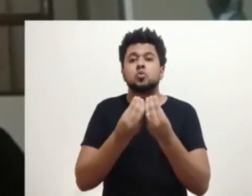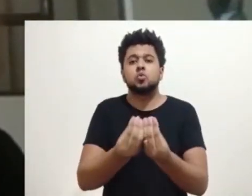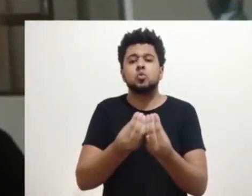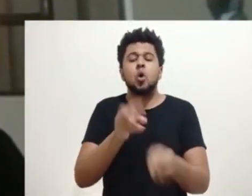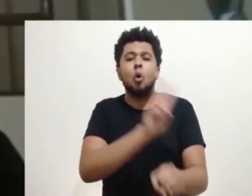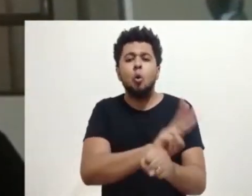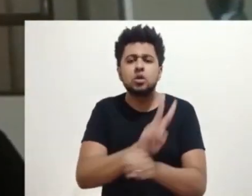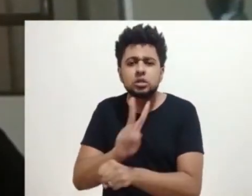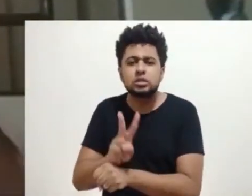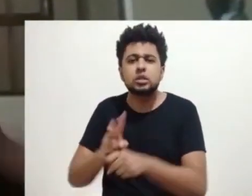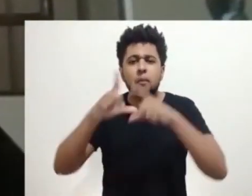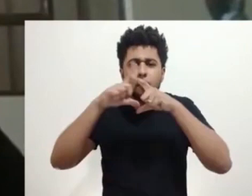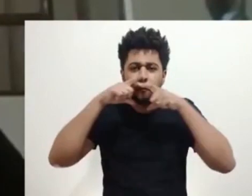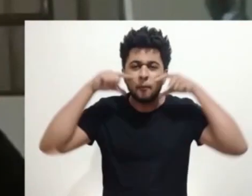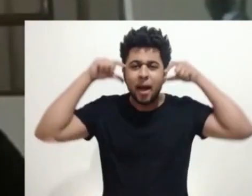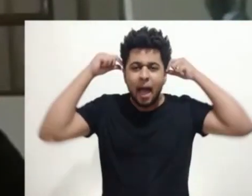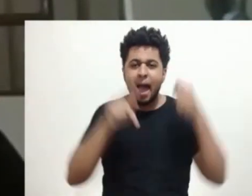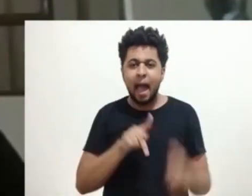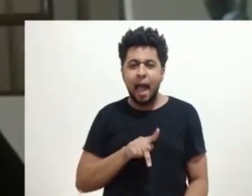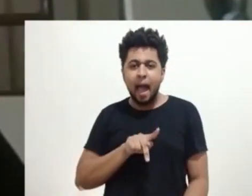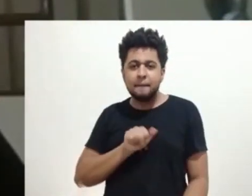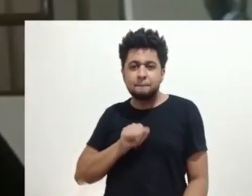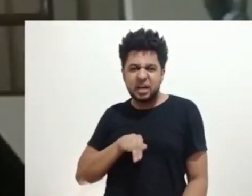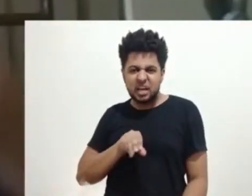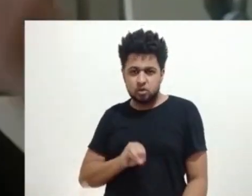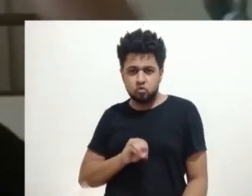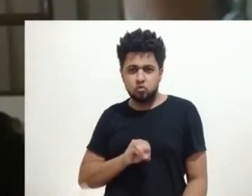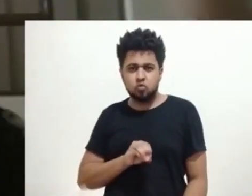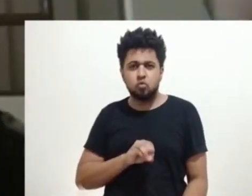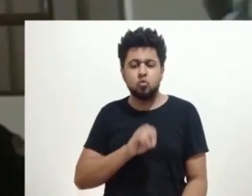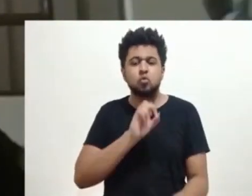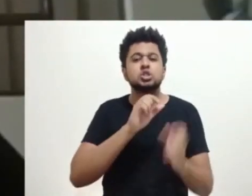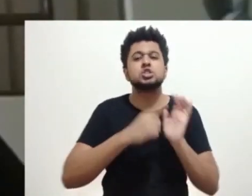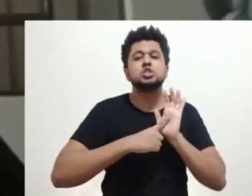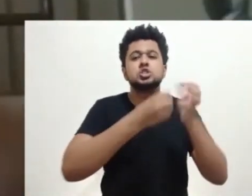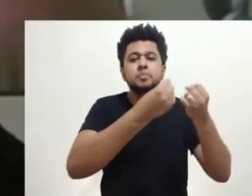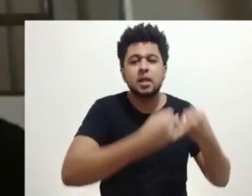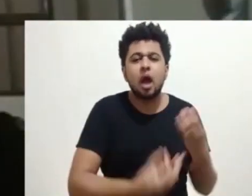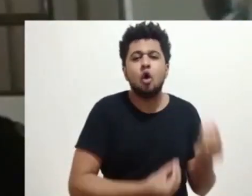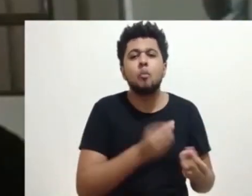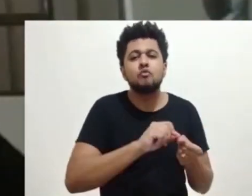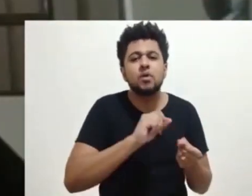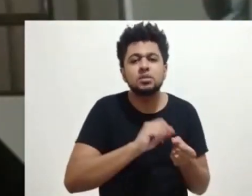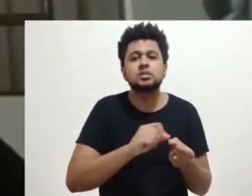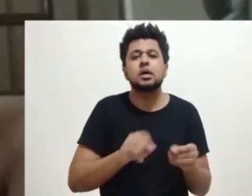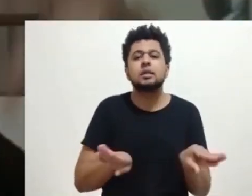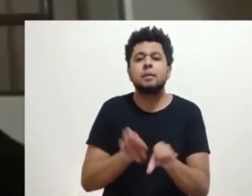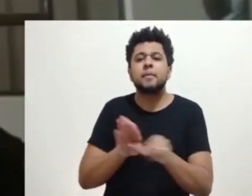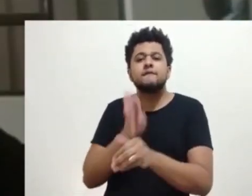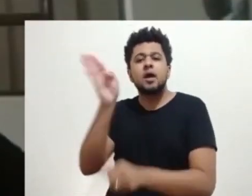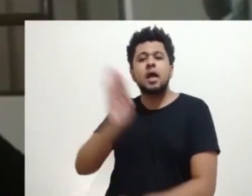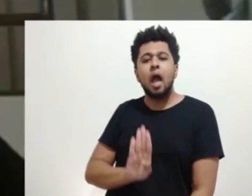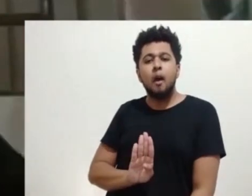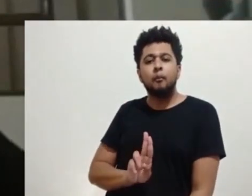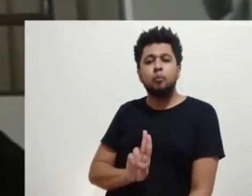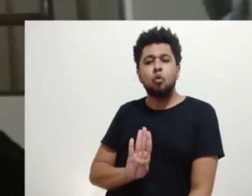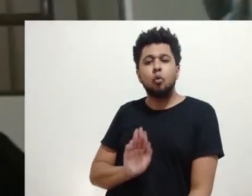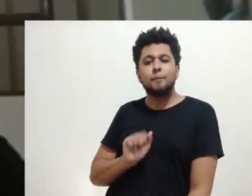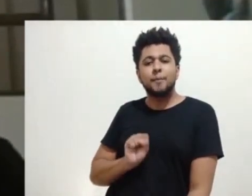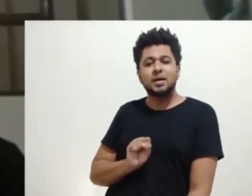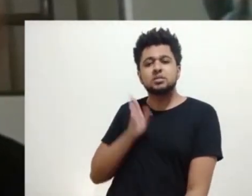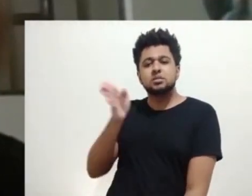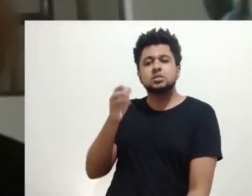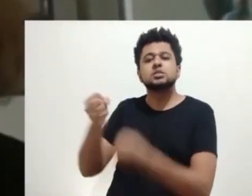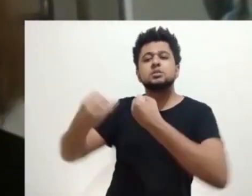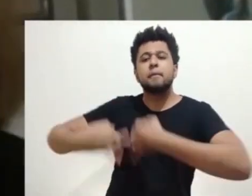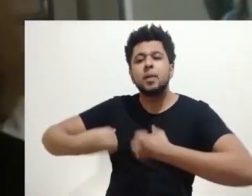orientando máscara de pano para a população, para fazer intervenção lá no Bubas e outras comunidades com ação, ensinando como é